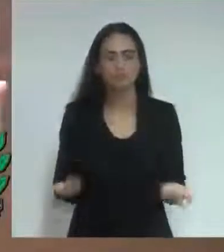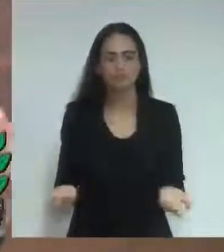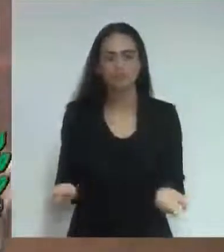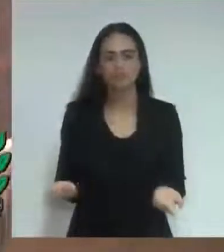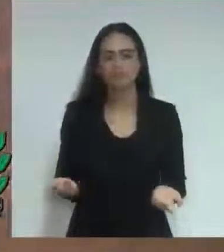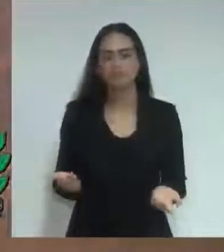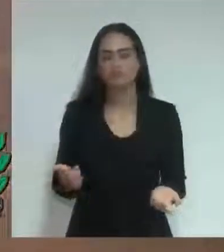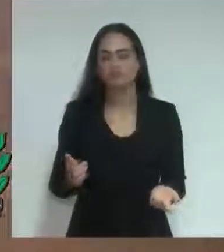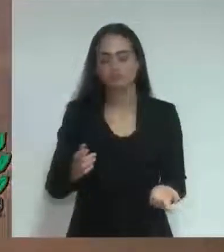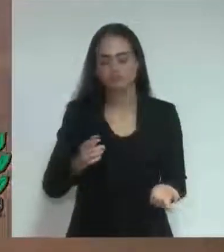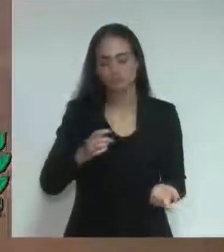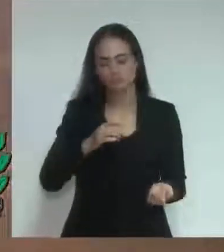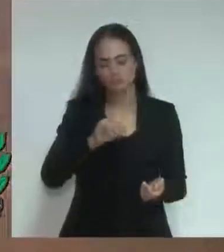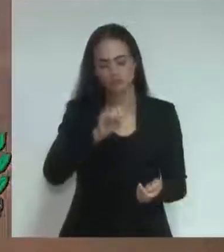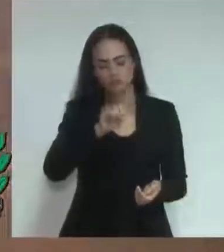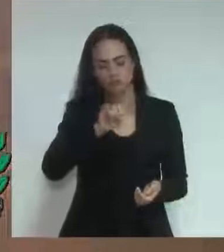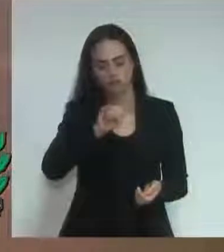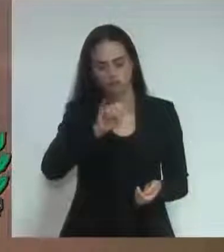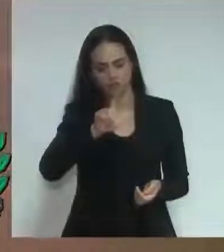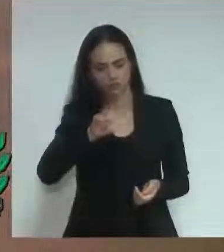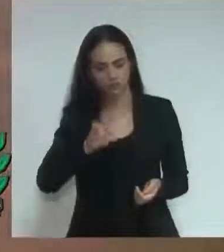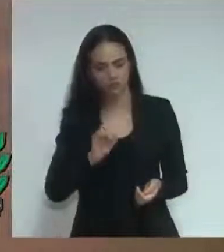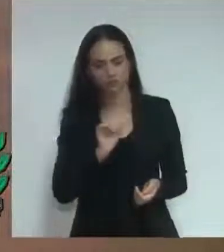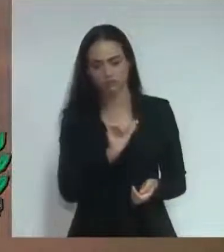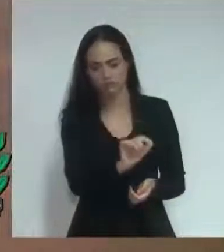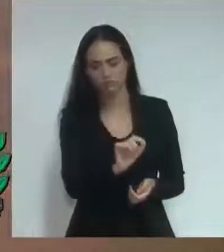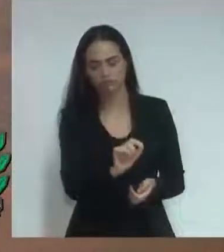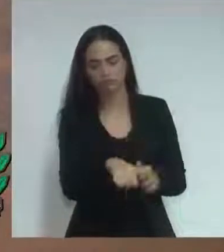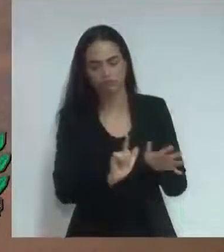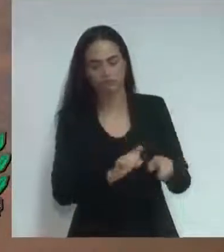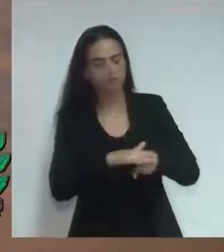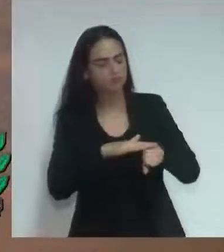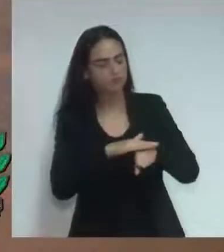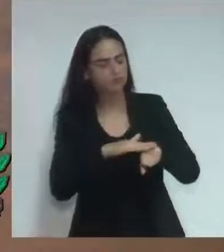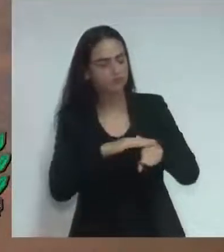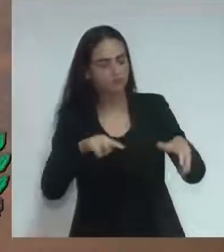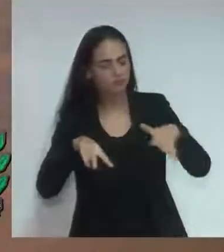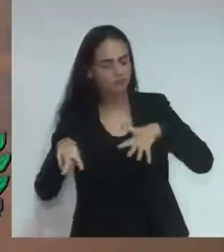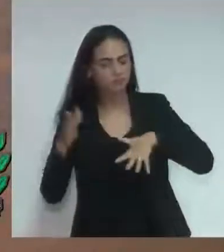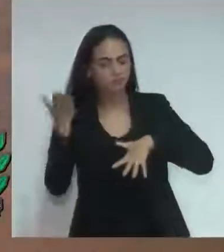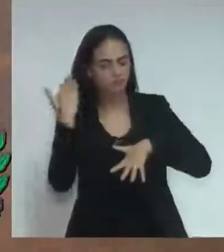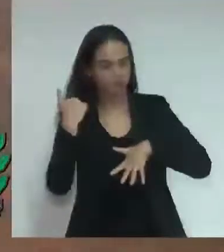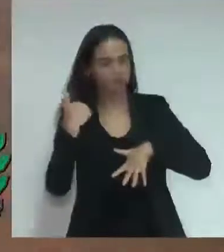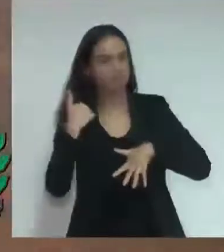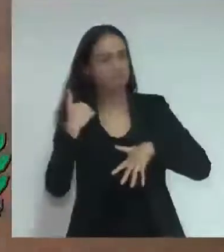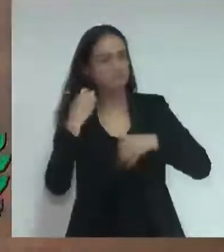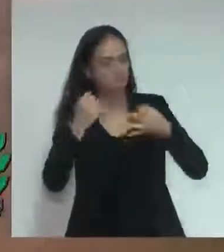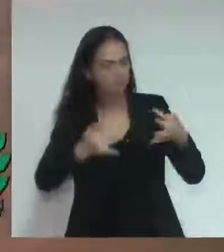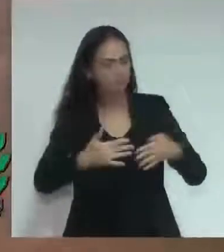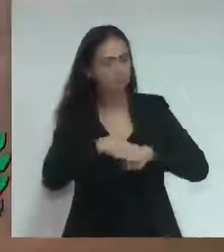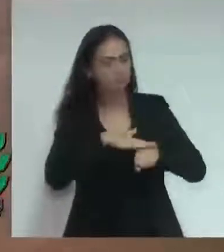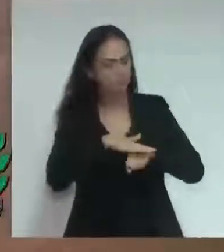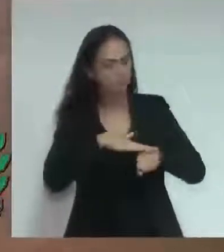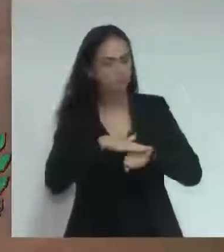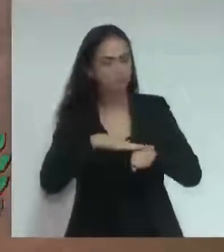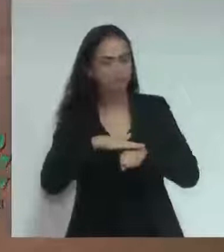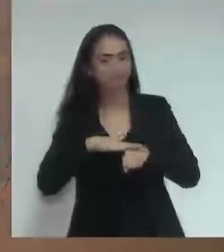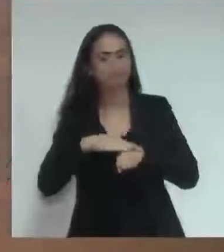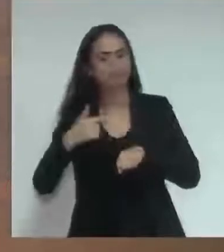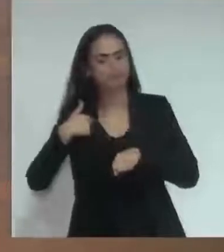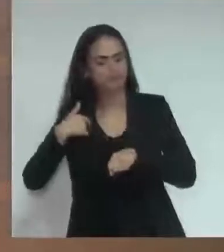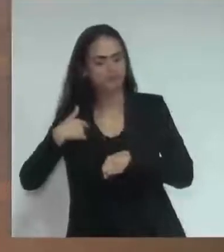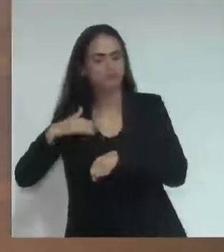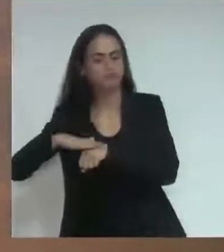ele que na própria sessão da Câmara da semana passada eu havia feito publicamente a cobrança de